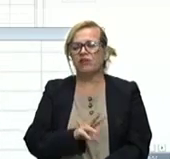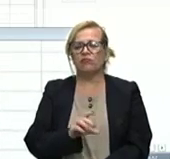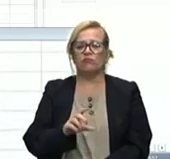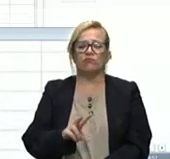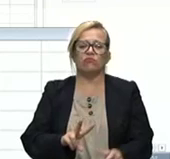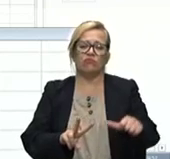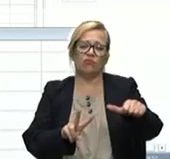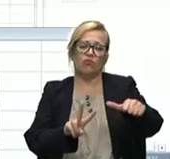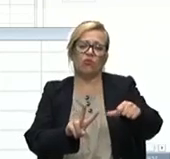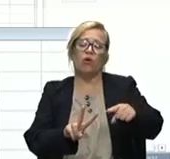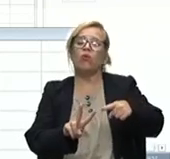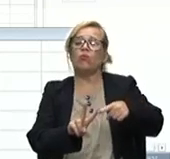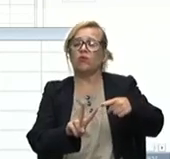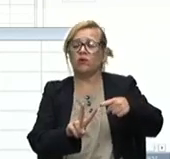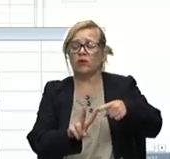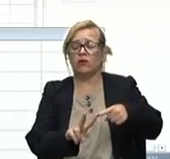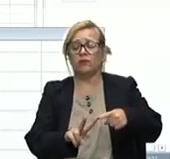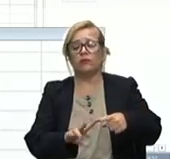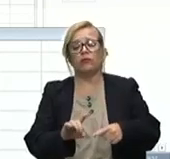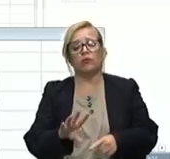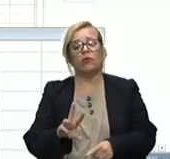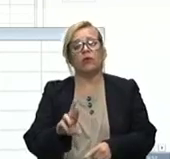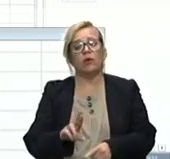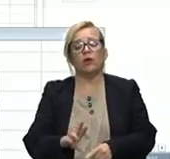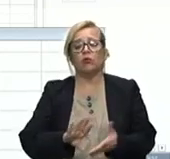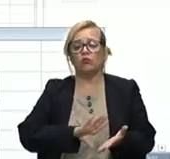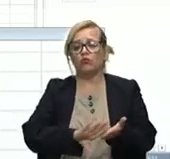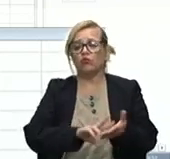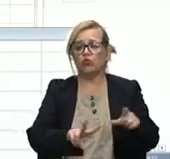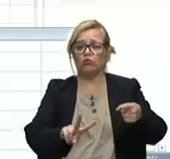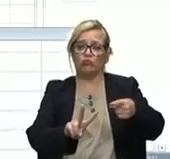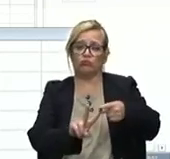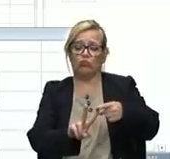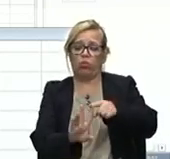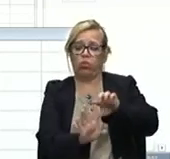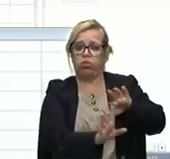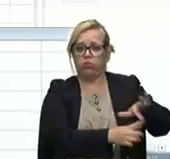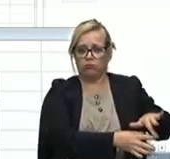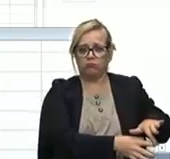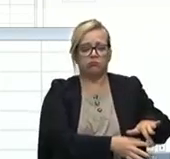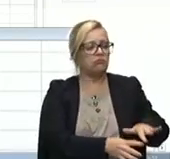O que eu faço? Eu extraio a raiz quadrada desse valor.